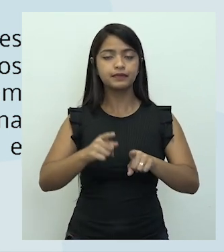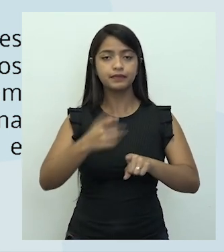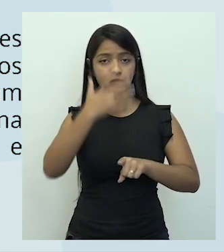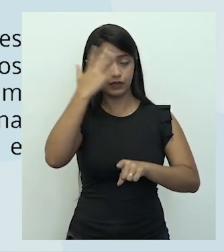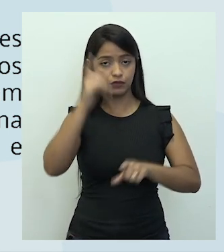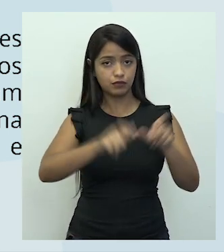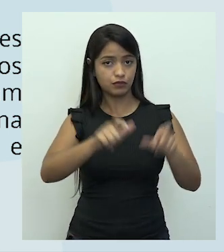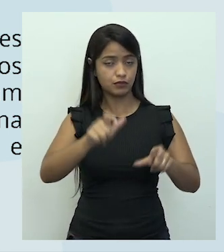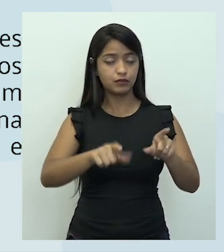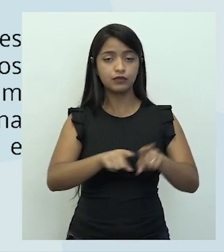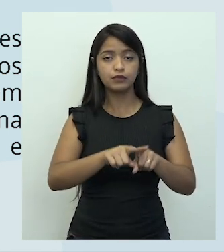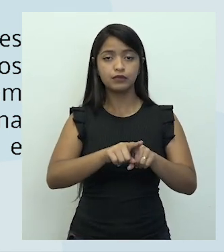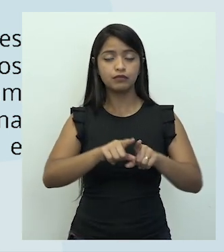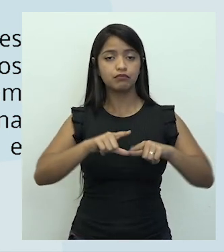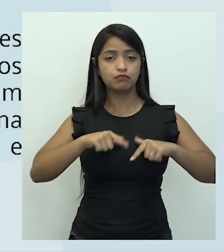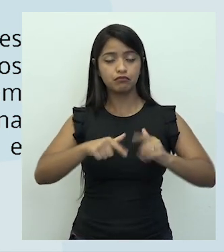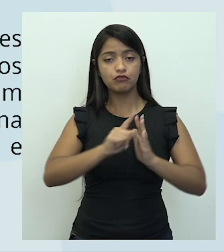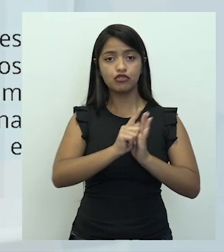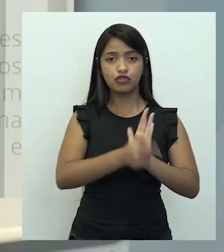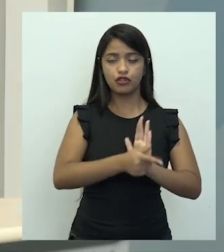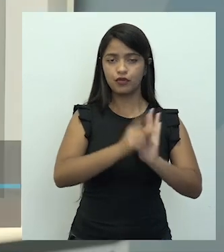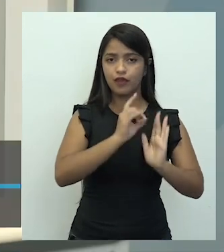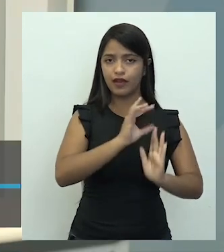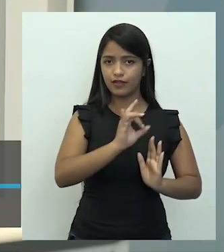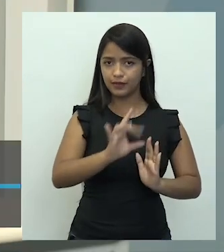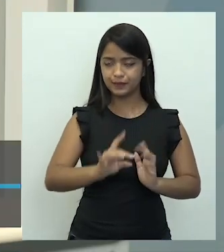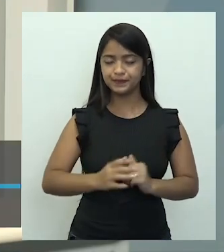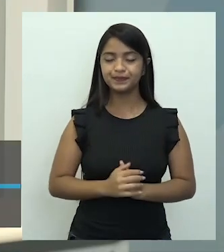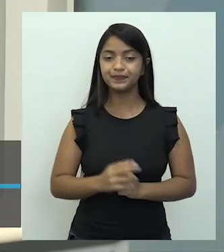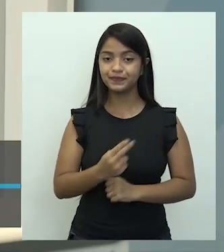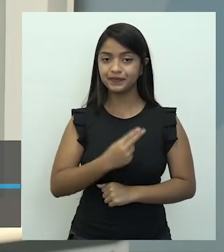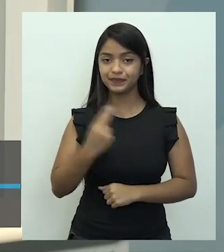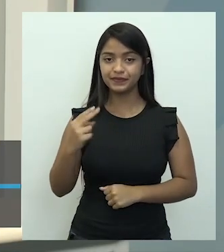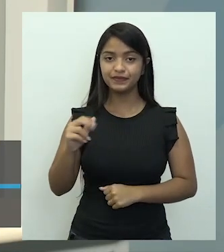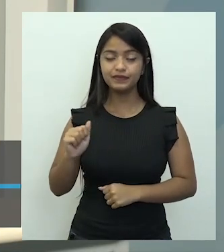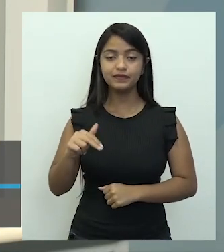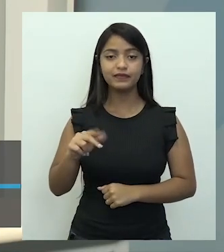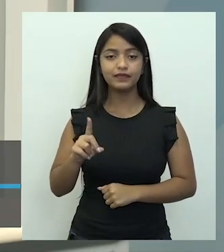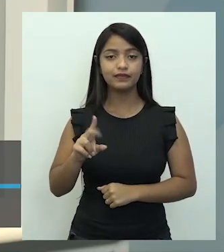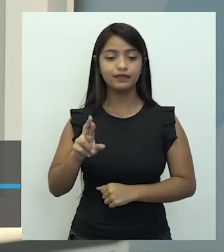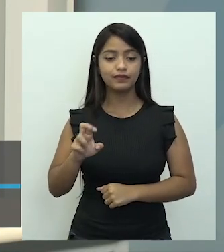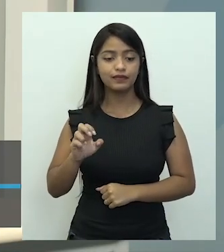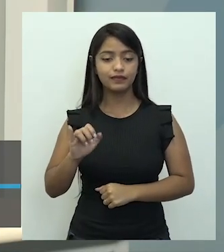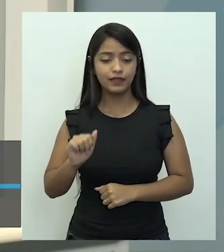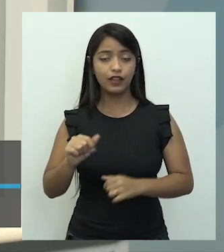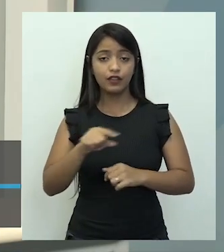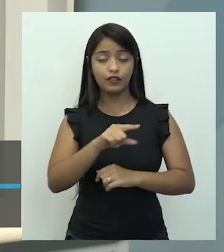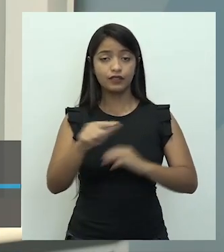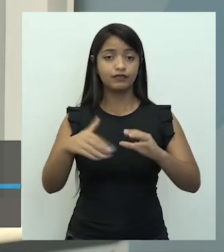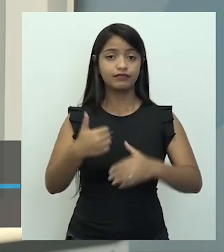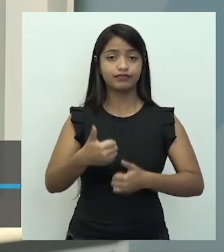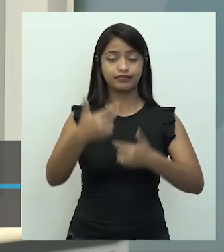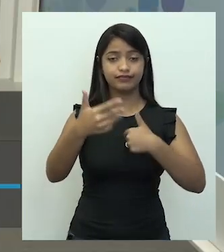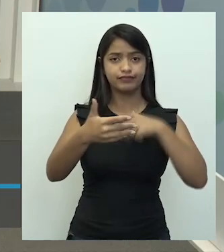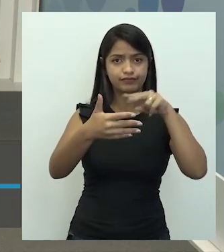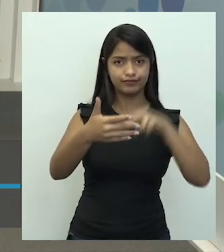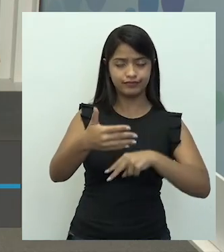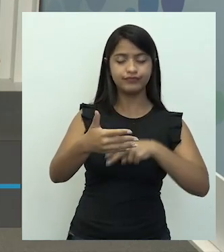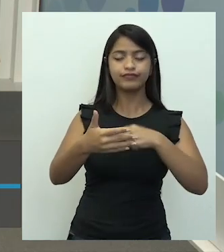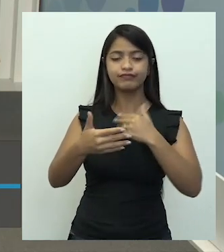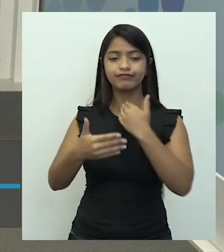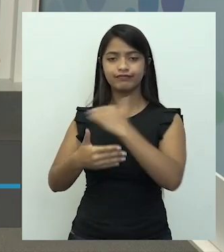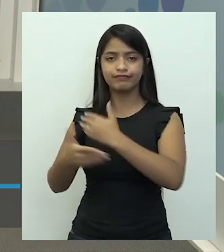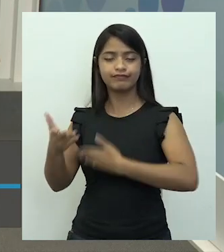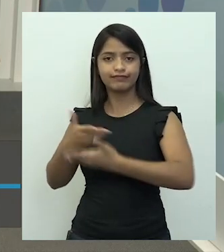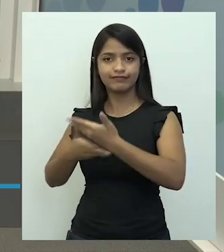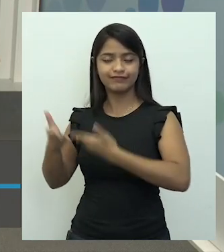ações próprios de cada gênero narrativo. Eu sou a professora Andreia e eu vou mediar hoje a aula da professora Lucy. Bom dia, Lucy, tudo